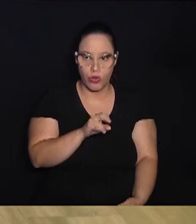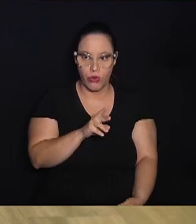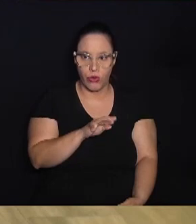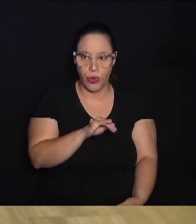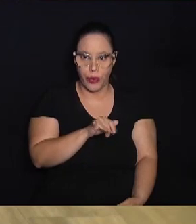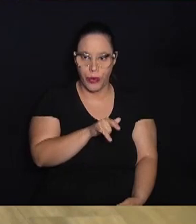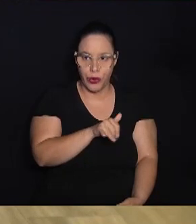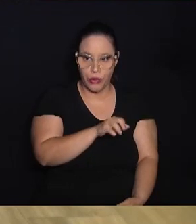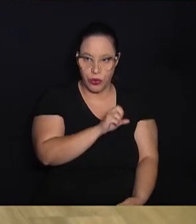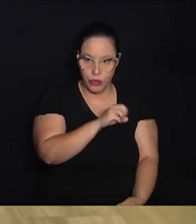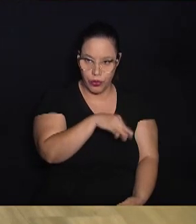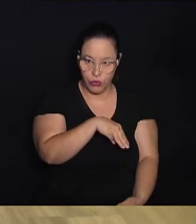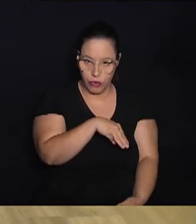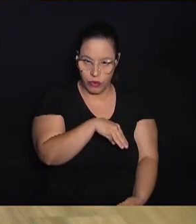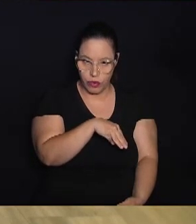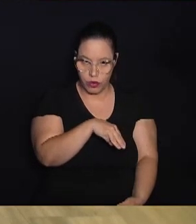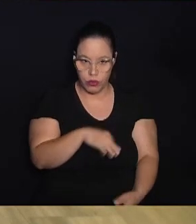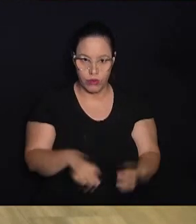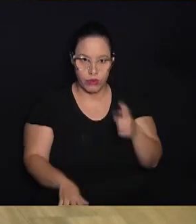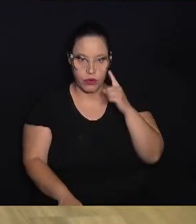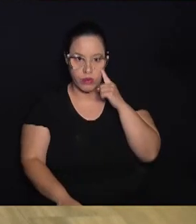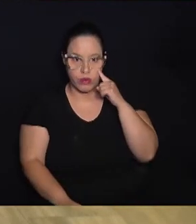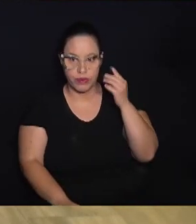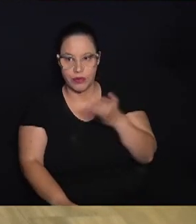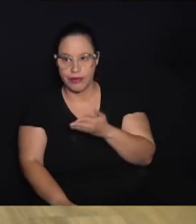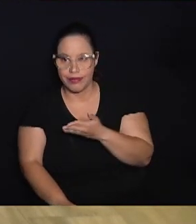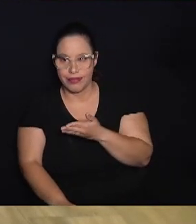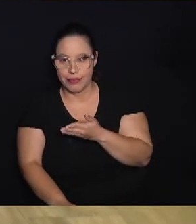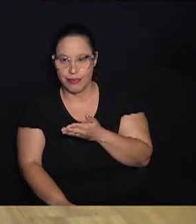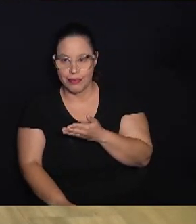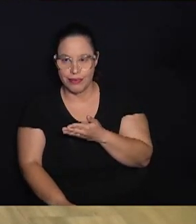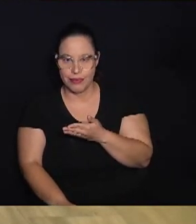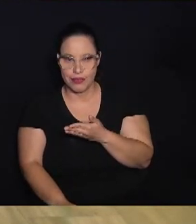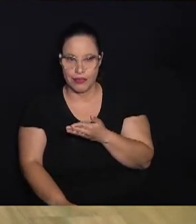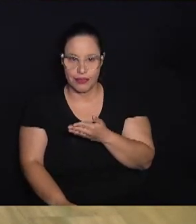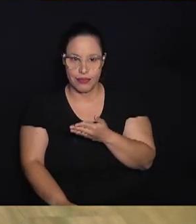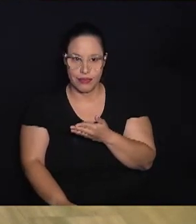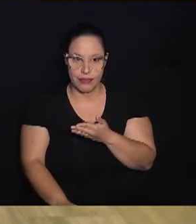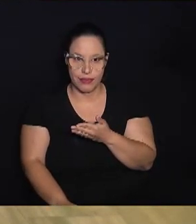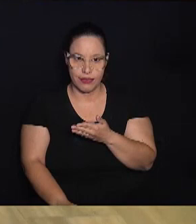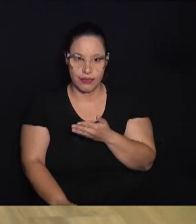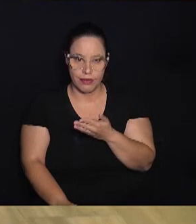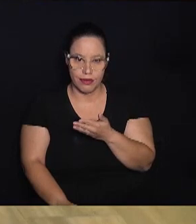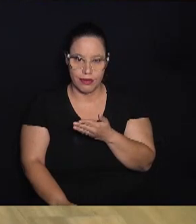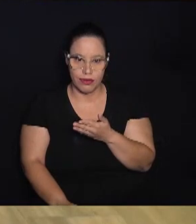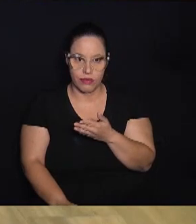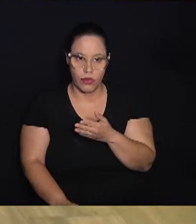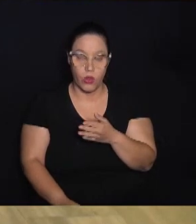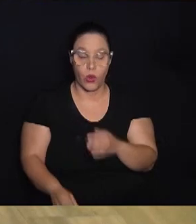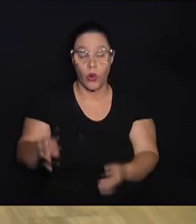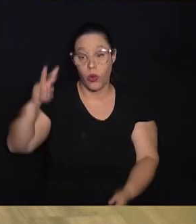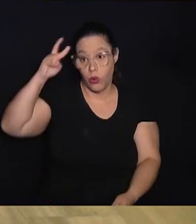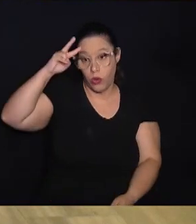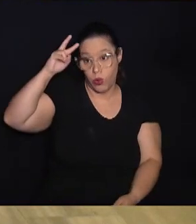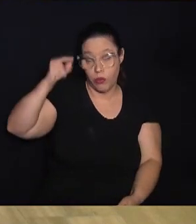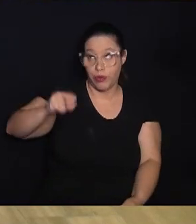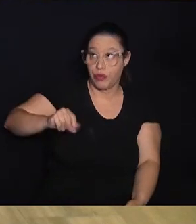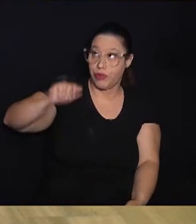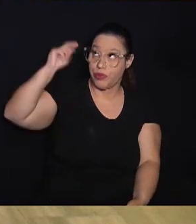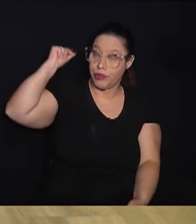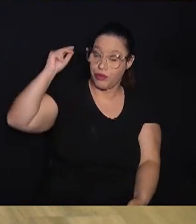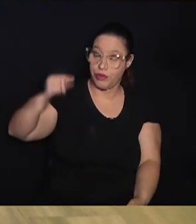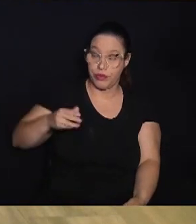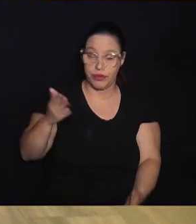então a gente tá engate não já nasceu né a gente tem a gente tem Óbvio a gente tem um histórico de produção anterior mas agora